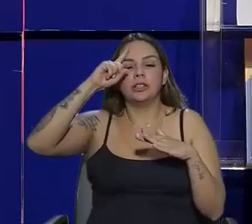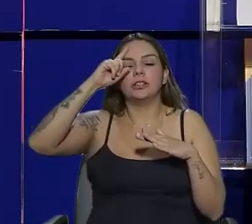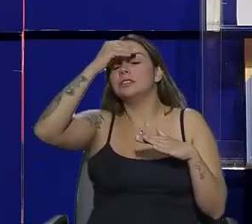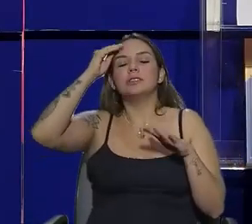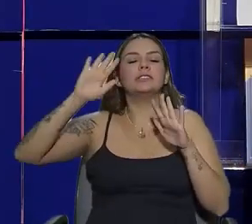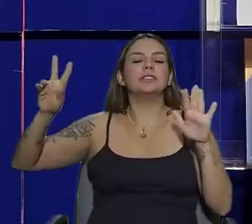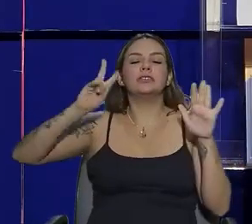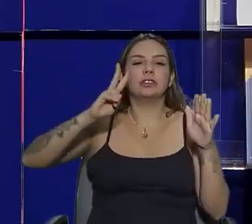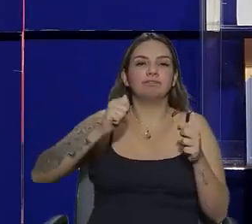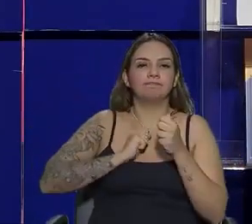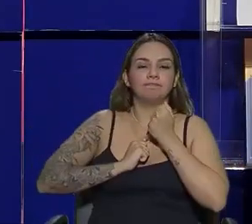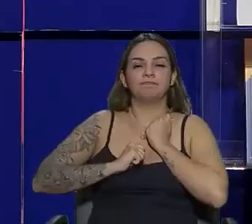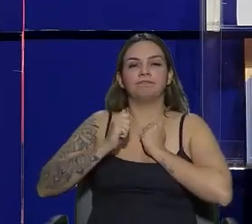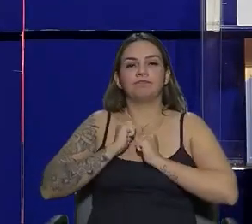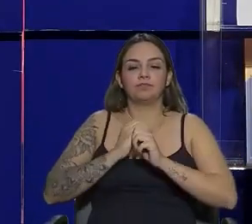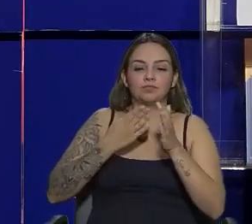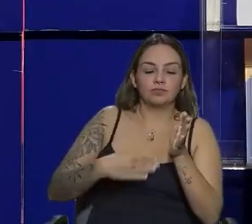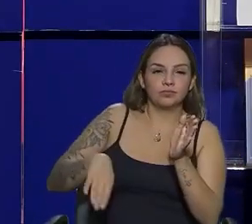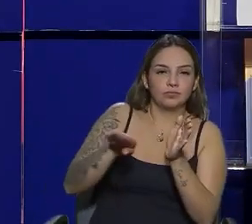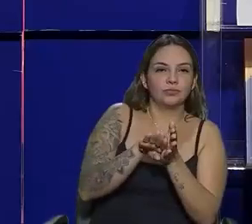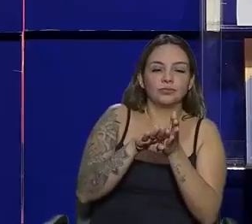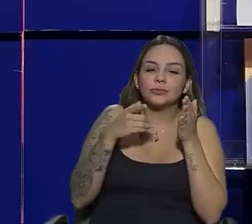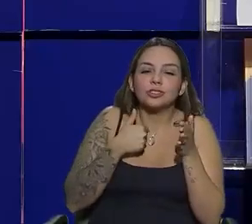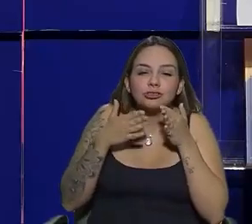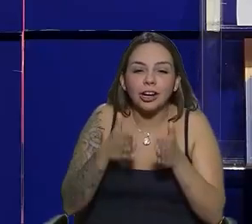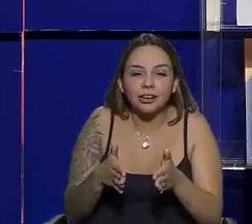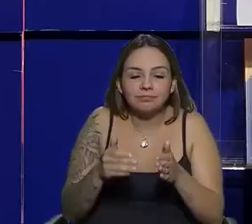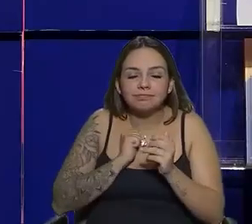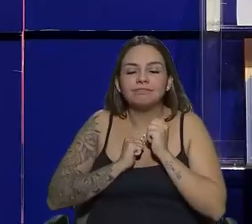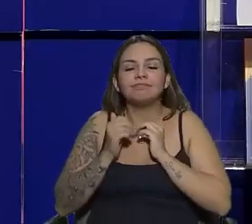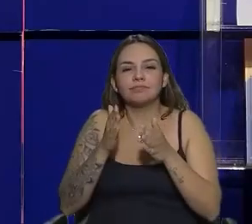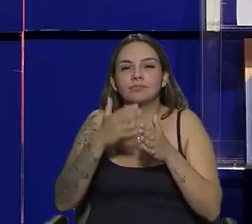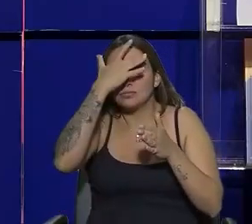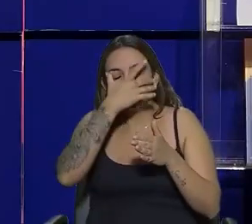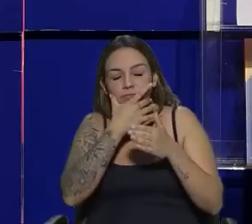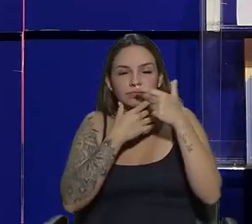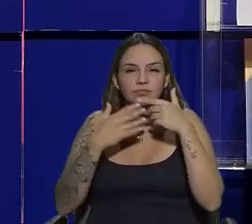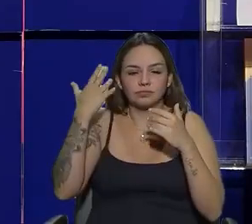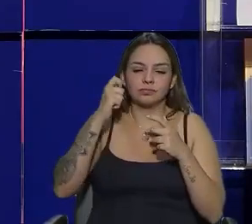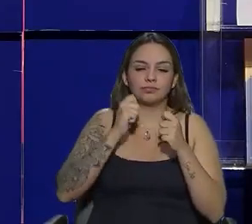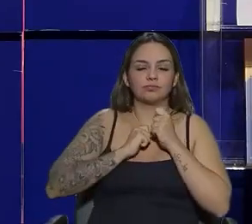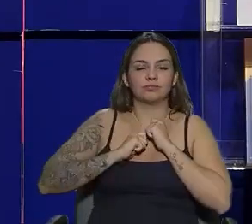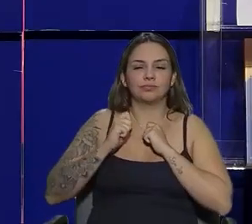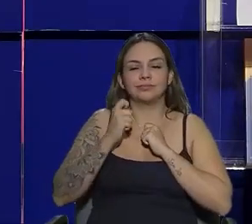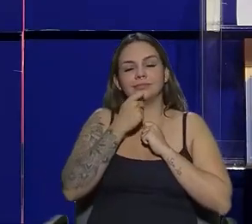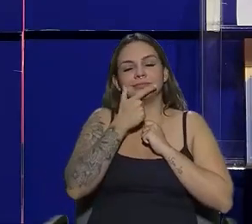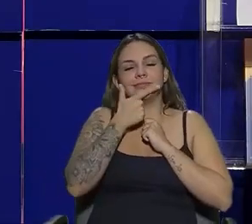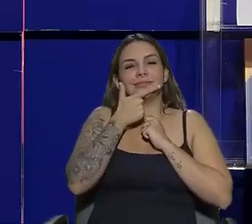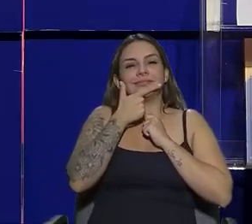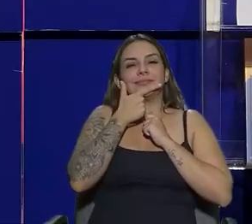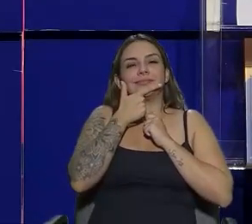maltrata. A ansiedade para chegarmos ao nosso destino foi contagiante. Os rostos, antes um tanto angustiados,